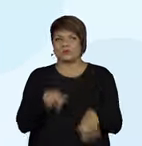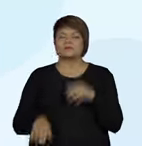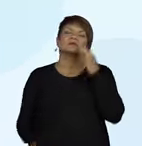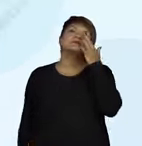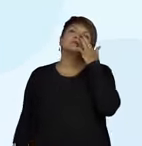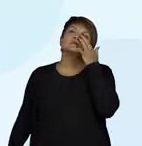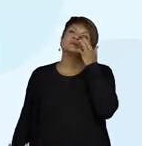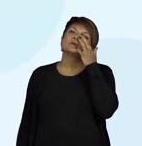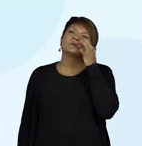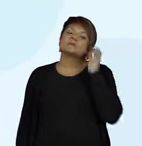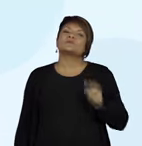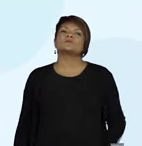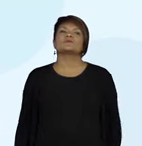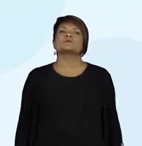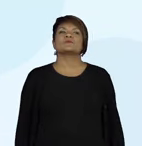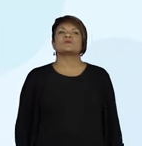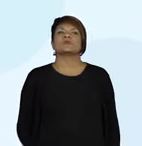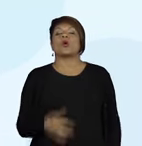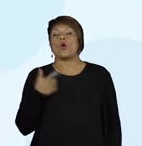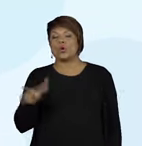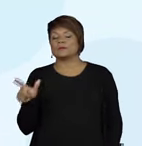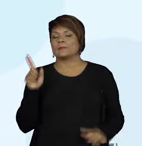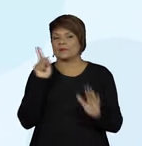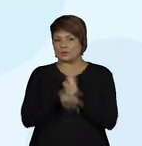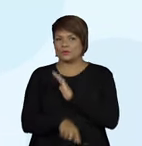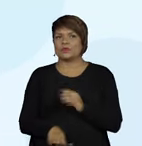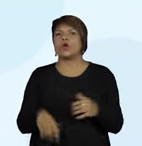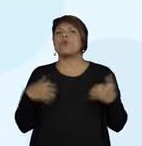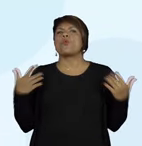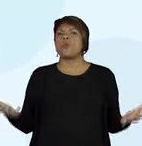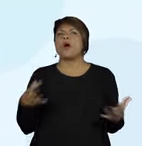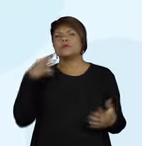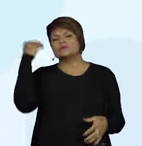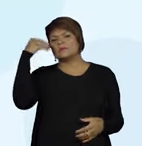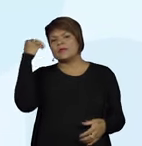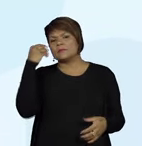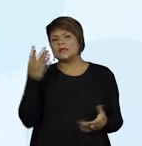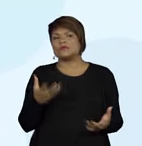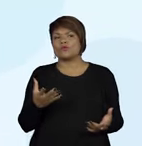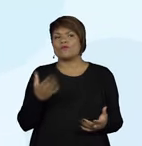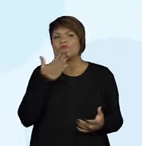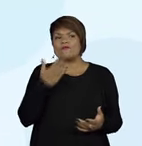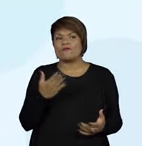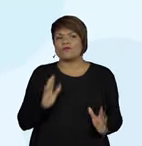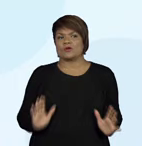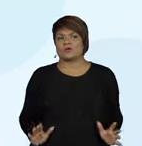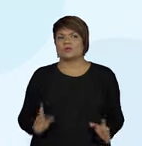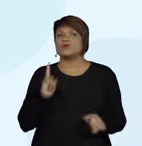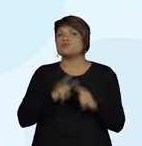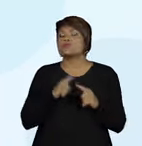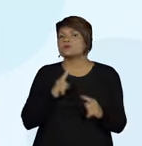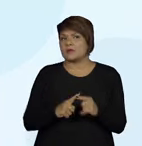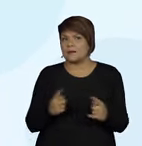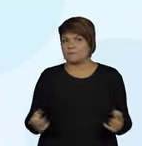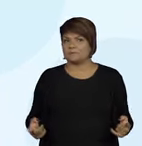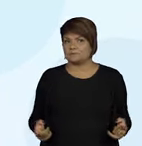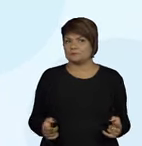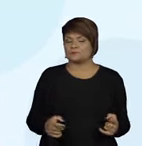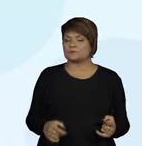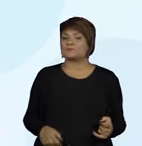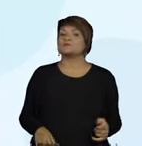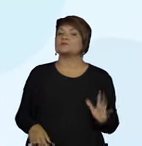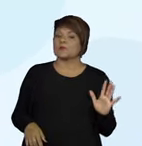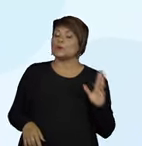Mais uma perguntinha que a menina fez. Qual é o seu experimento favorito e por quê?